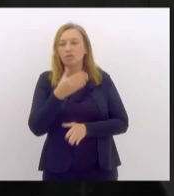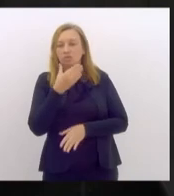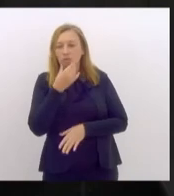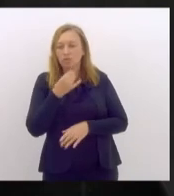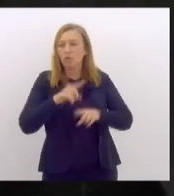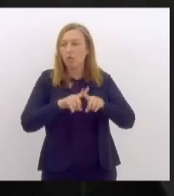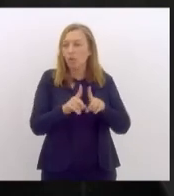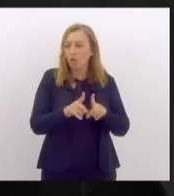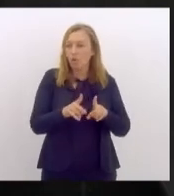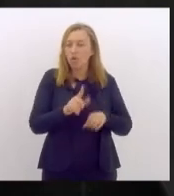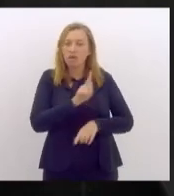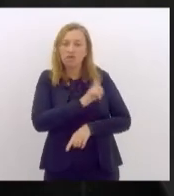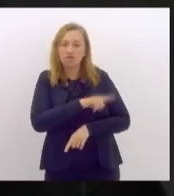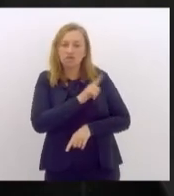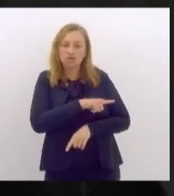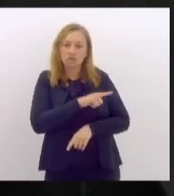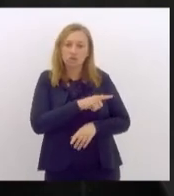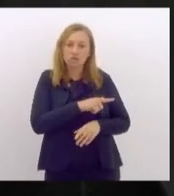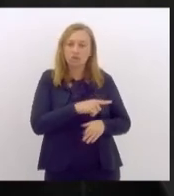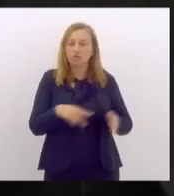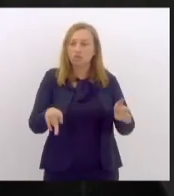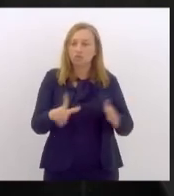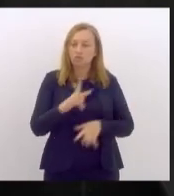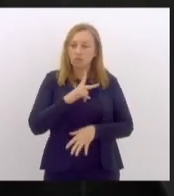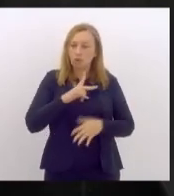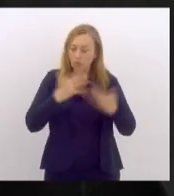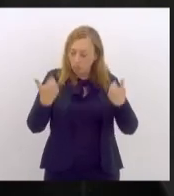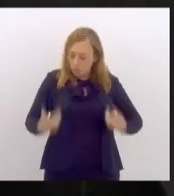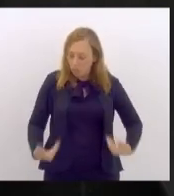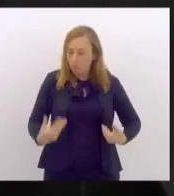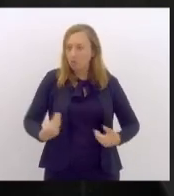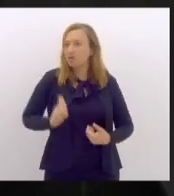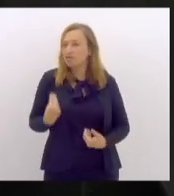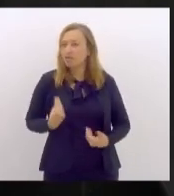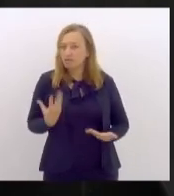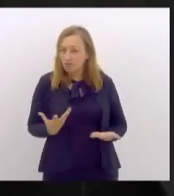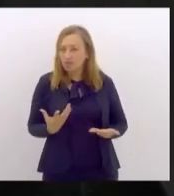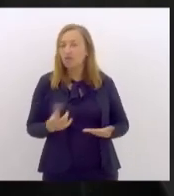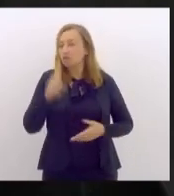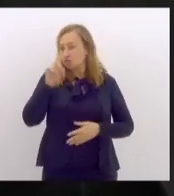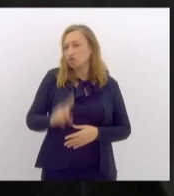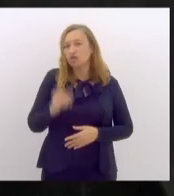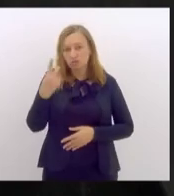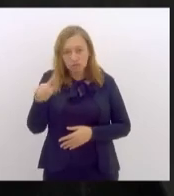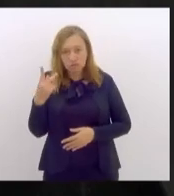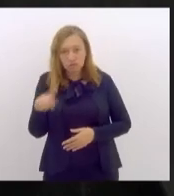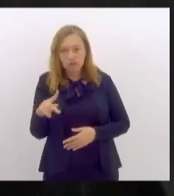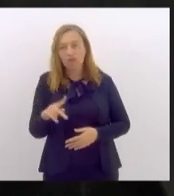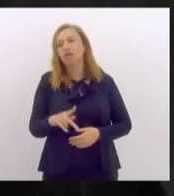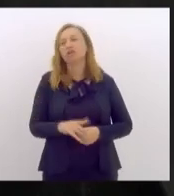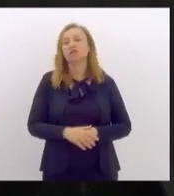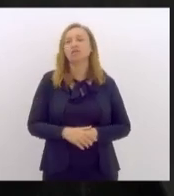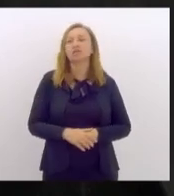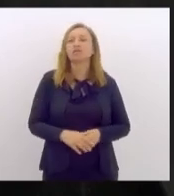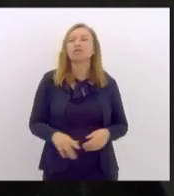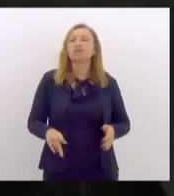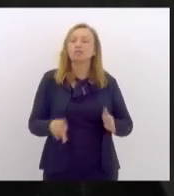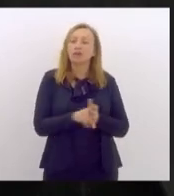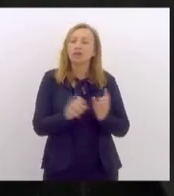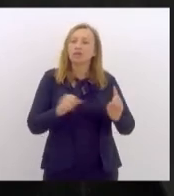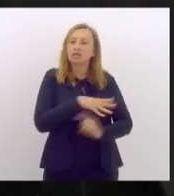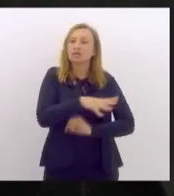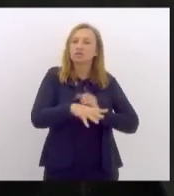atuantes do seu próprio corpo da sua própria vivência é o direito das mulheres pertencerem em sociedade